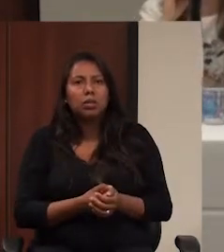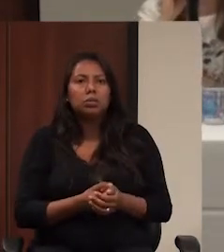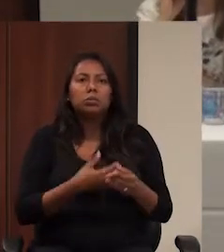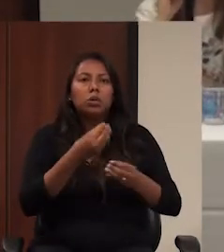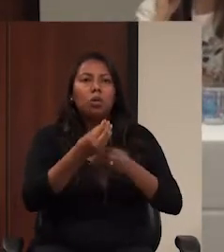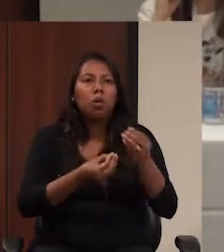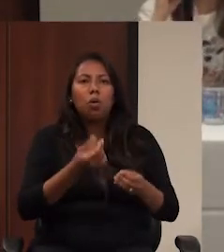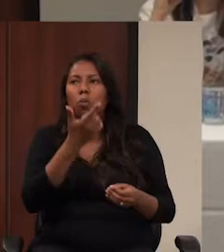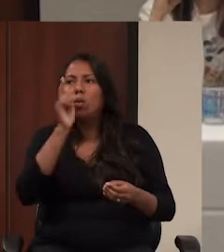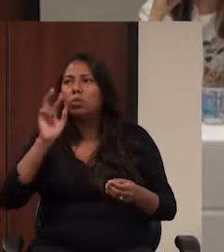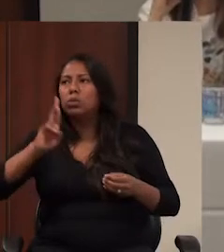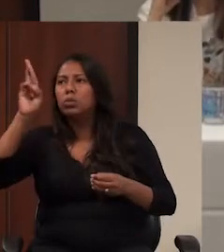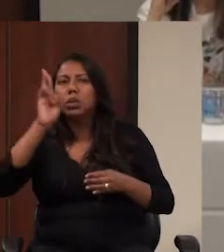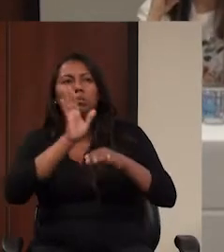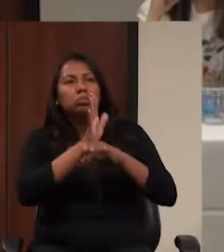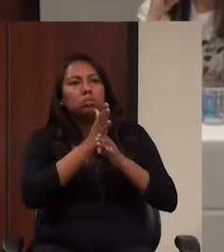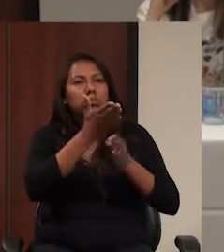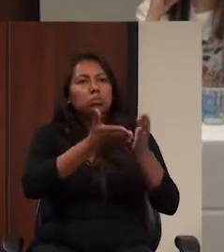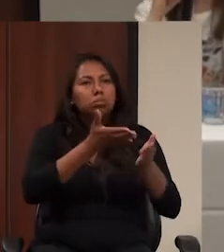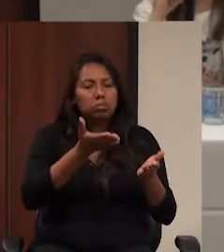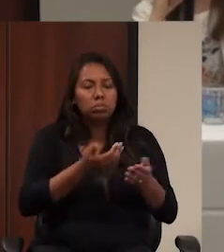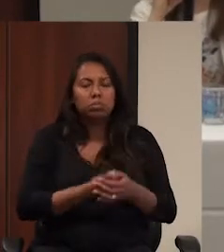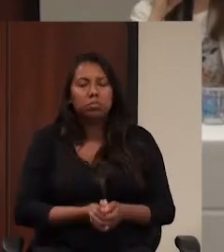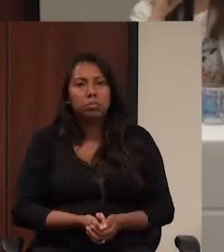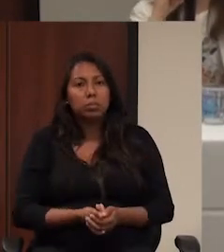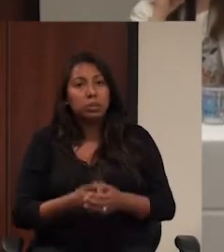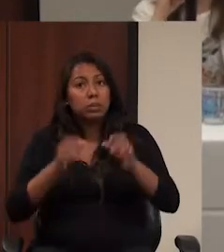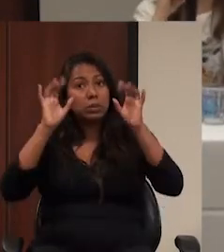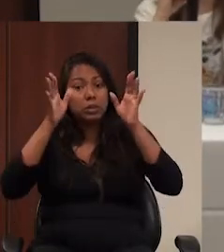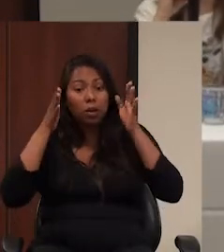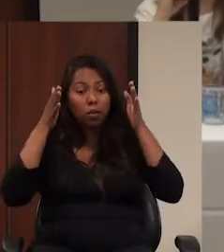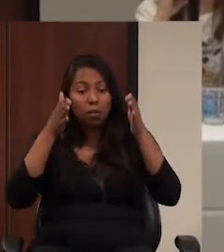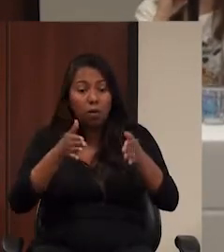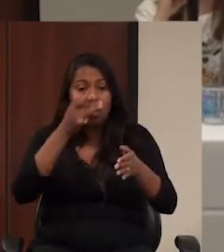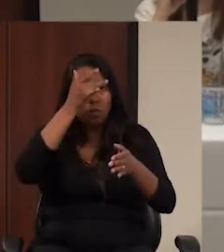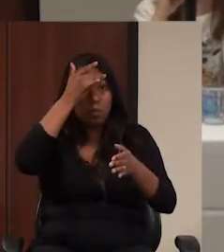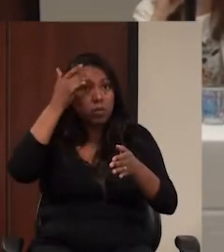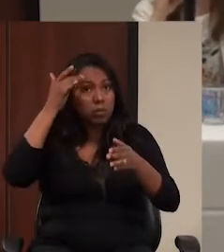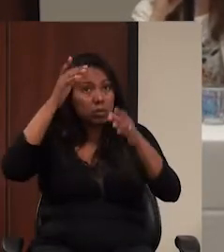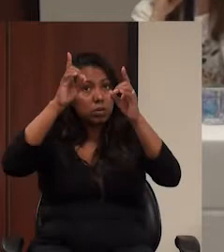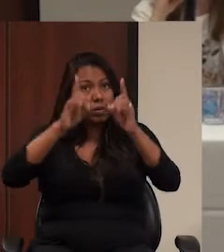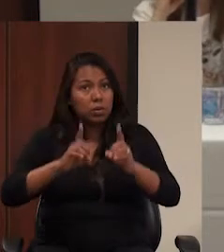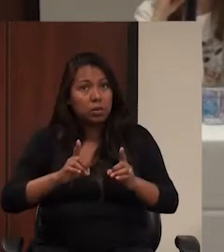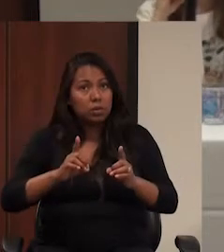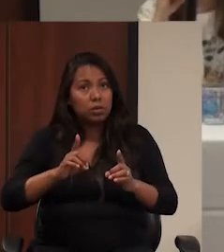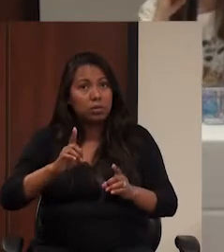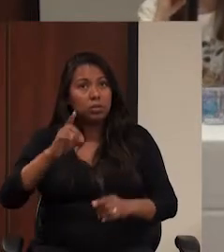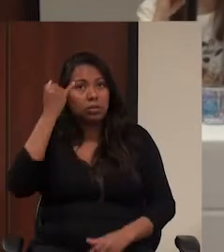de decisão apoiada junto à comunidade, em especial com foco no público de pessoas com deficiência intelectual.